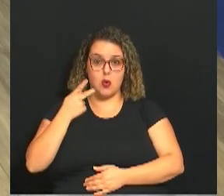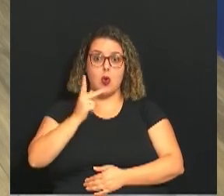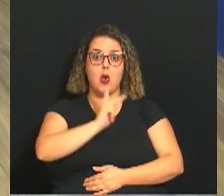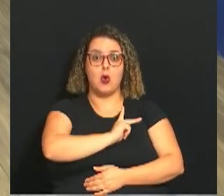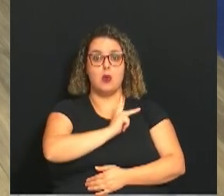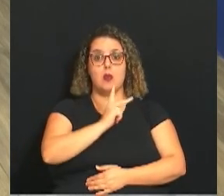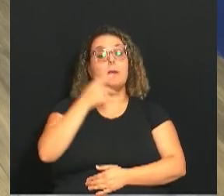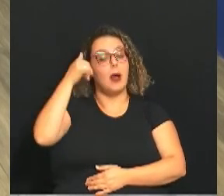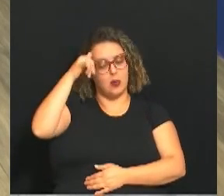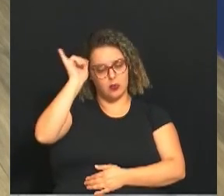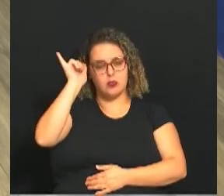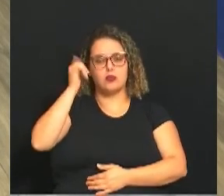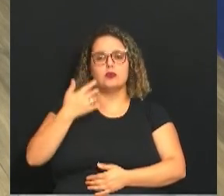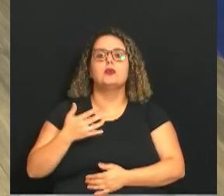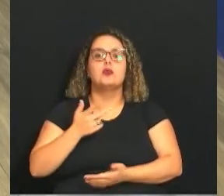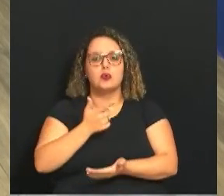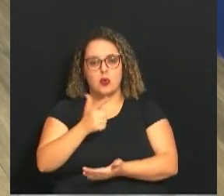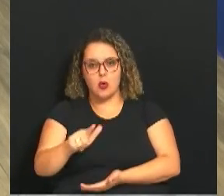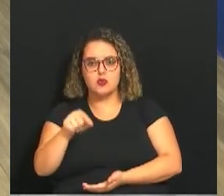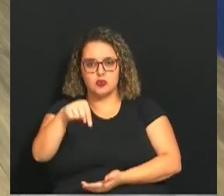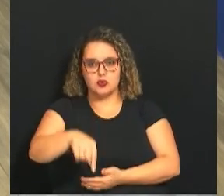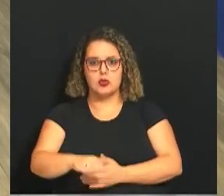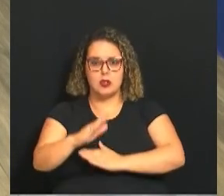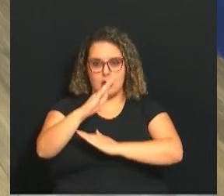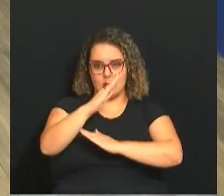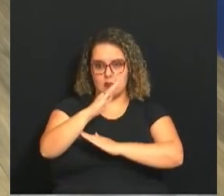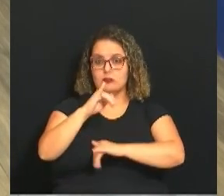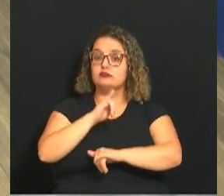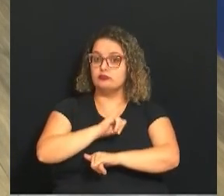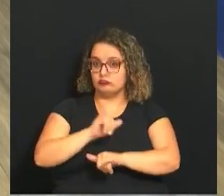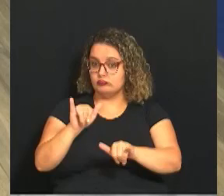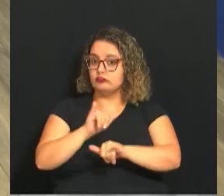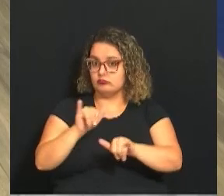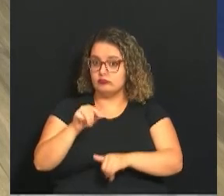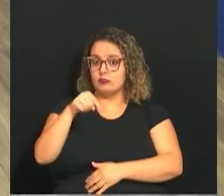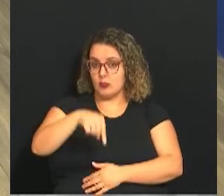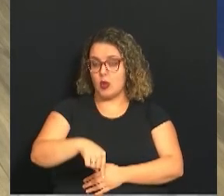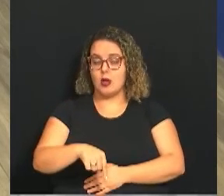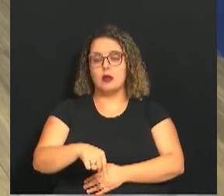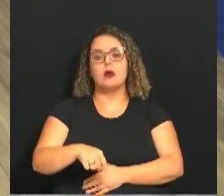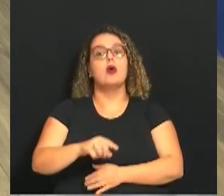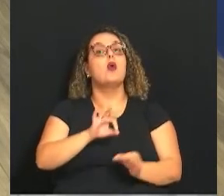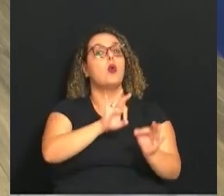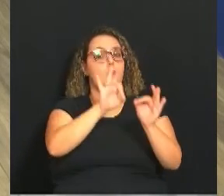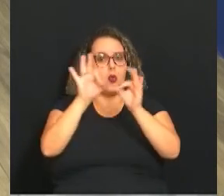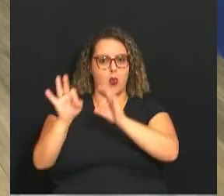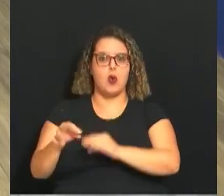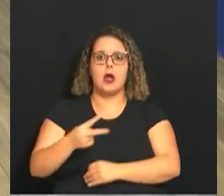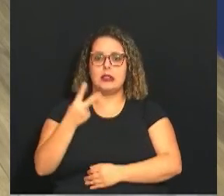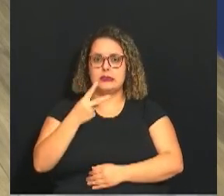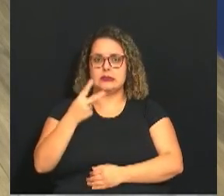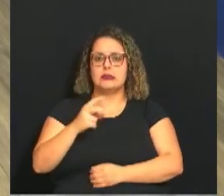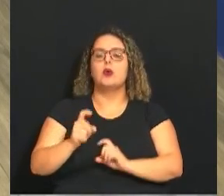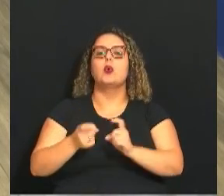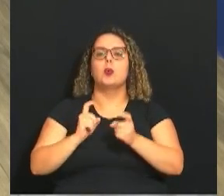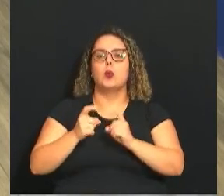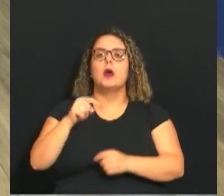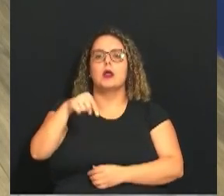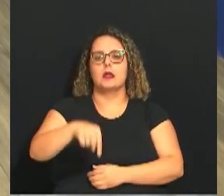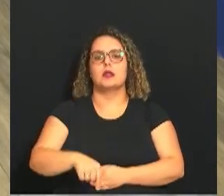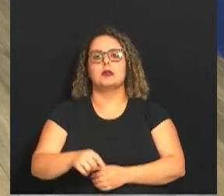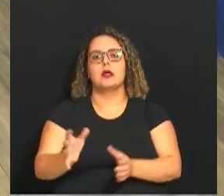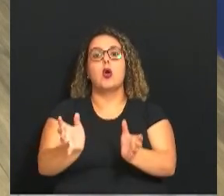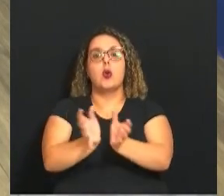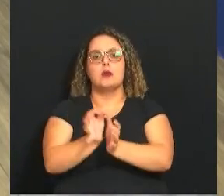Búfalo. Então continue aqui na TV Câmara Campinas, que coladinho a gente vai acompanhar a segunda reunião desta comissão,